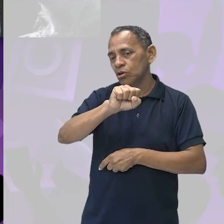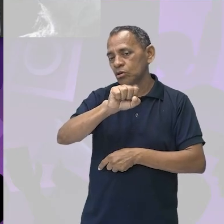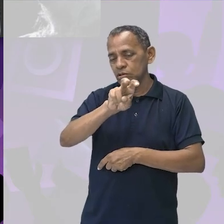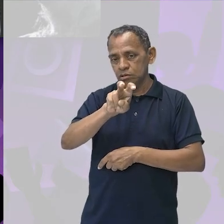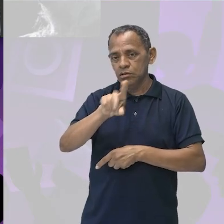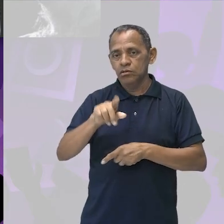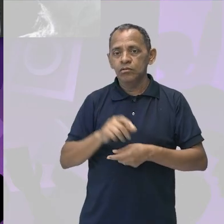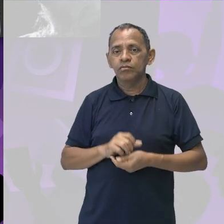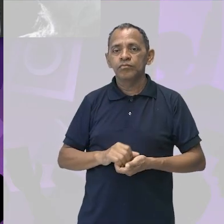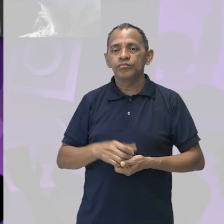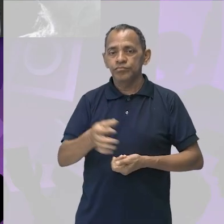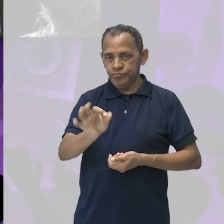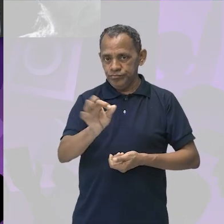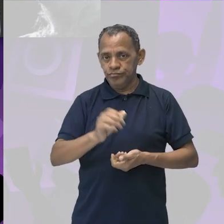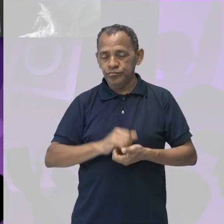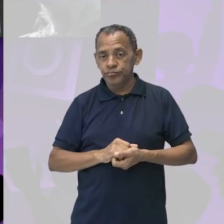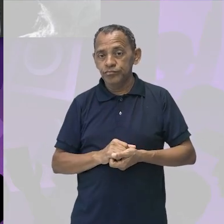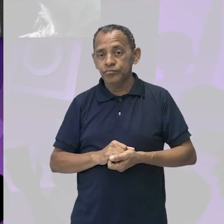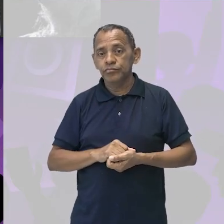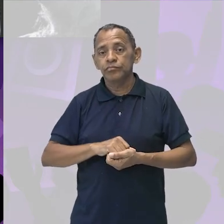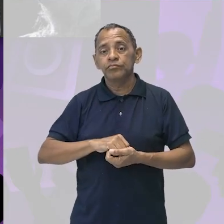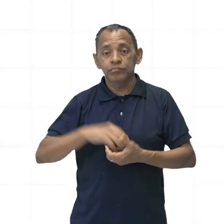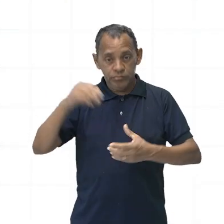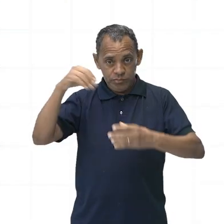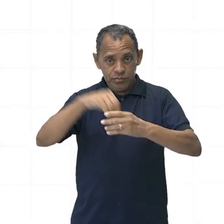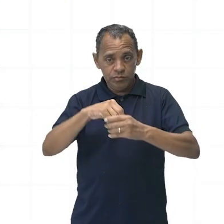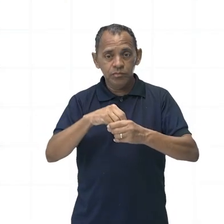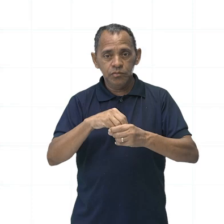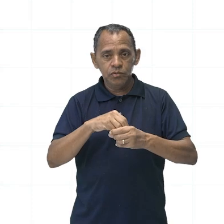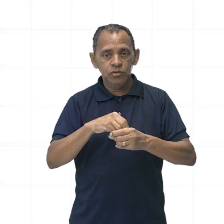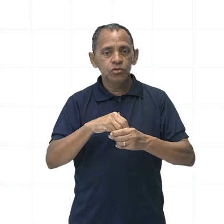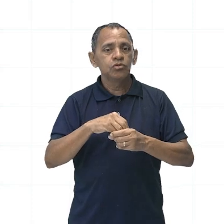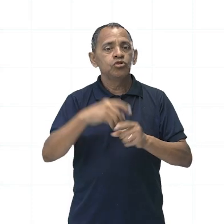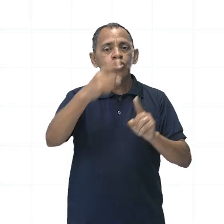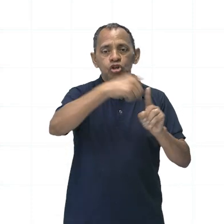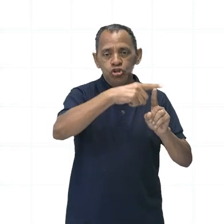1985, certo? Então, na música popular brasileira,